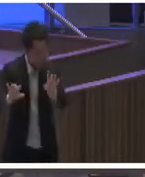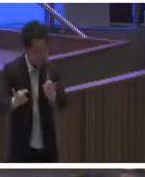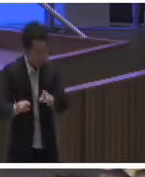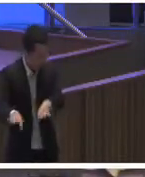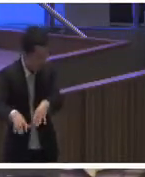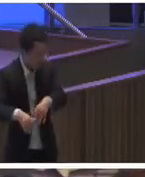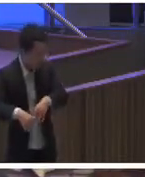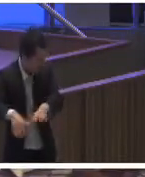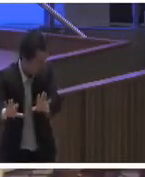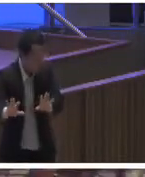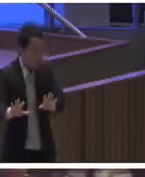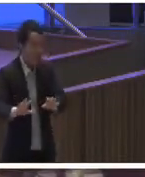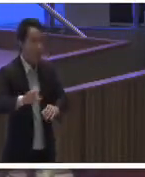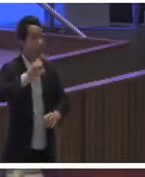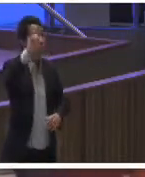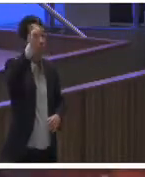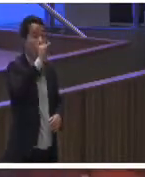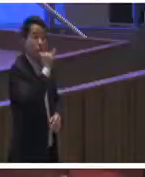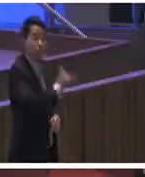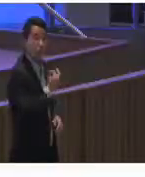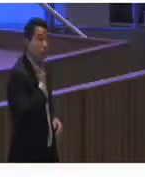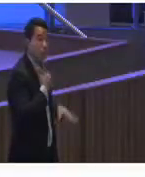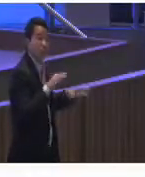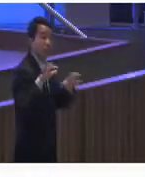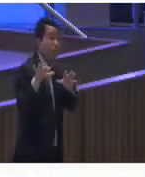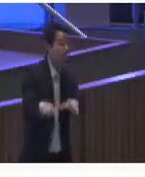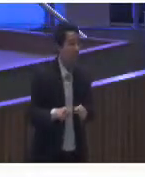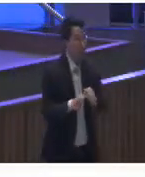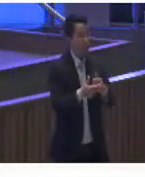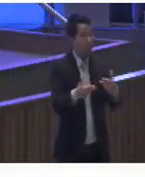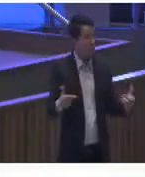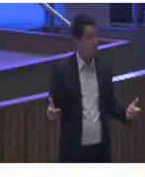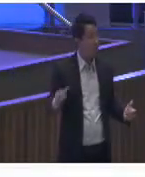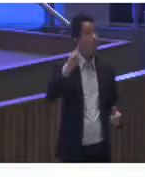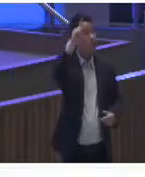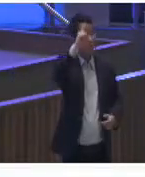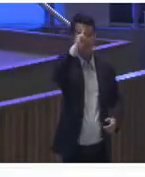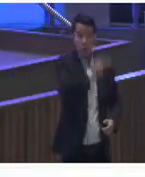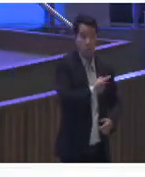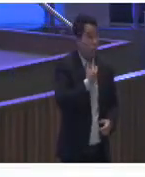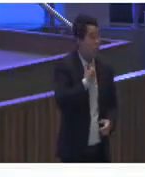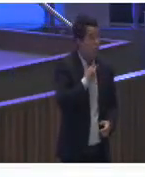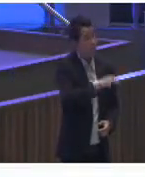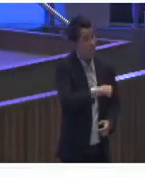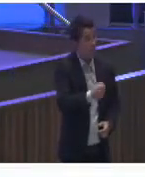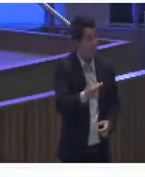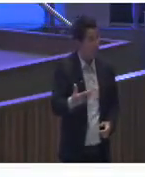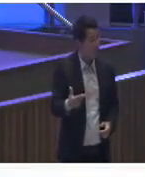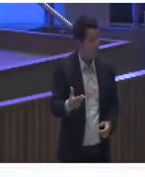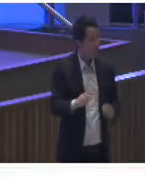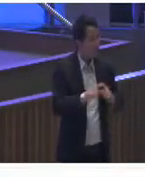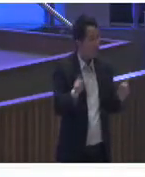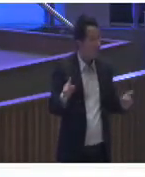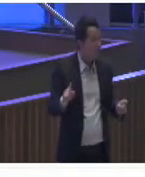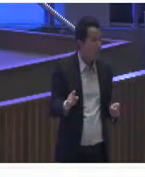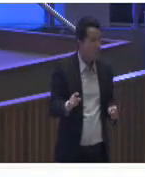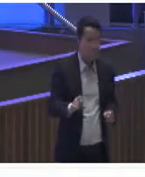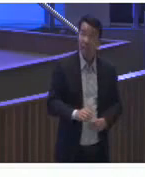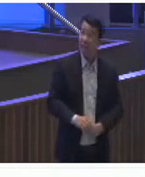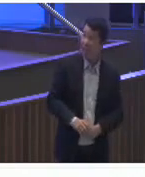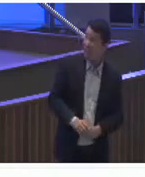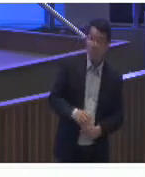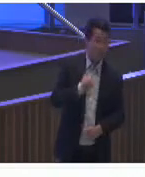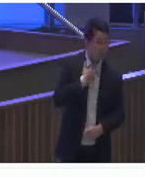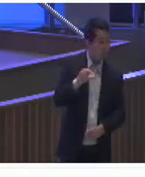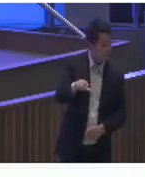o Senhor disse assim: olha, nada vai ser levado embora. A gente vai queimar tudo, isso vai ser uma